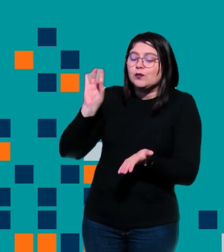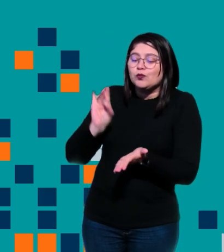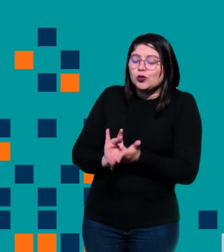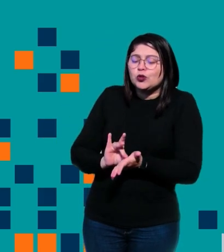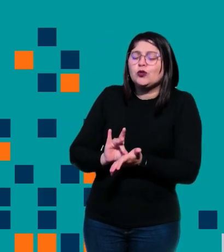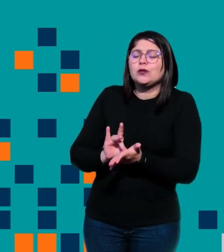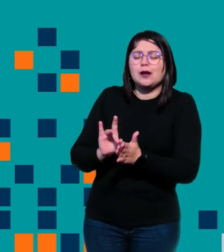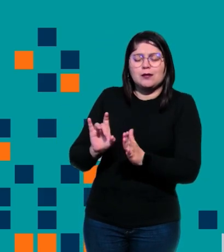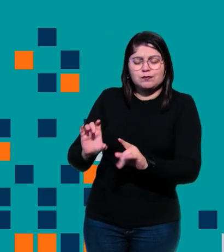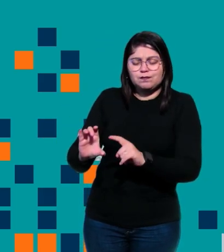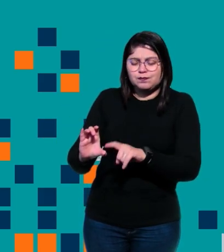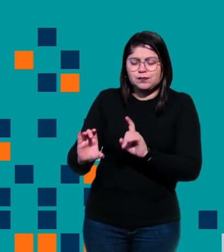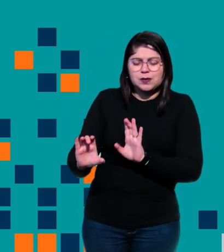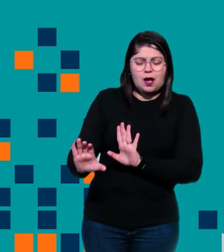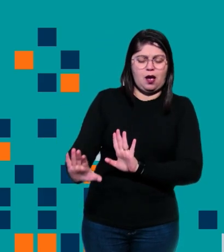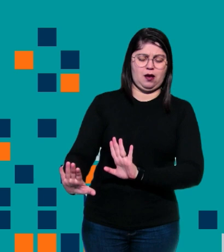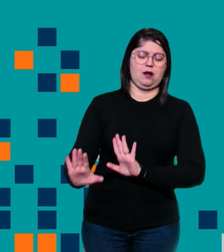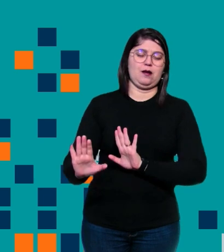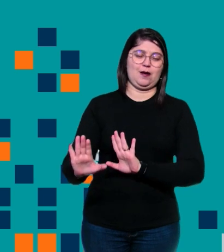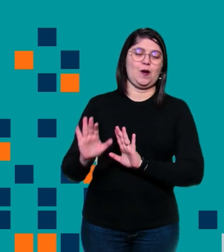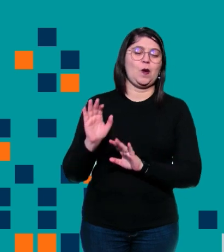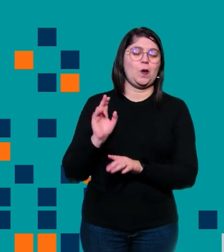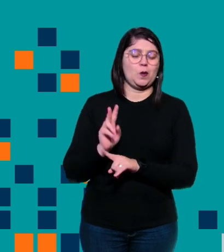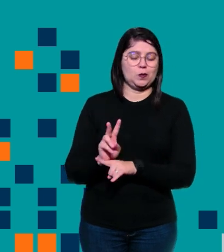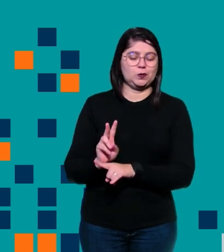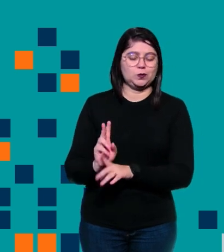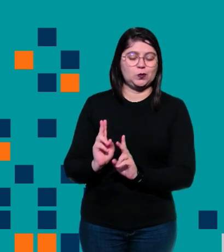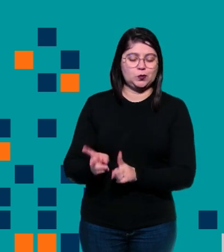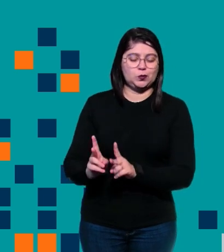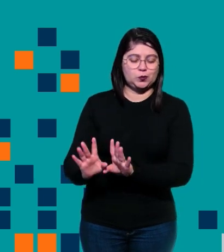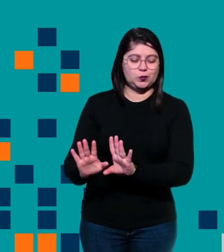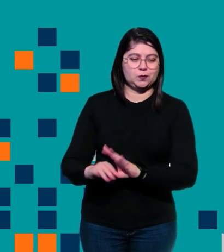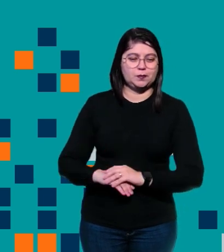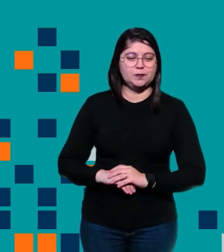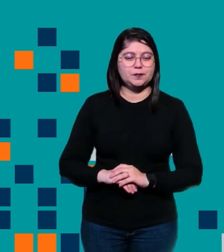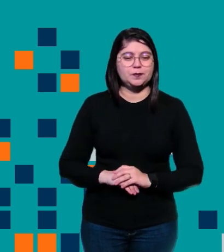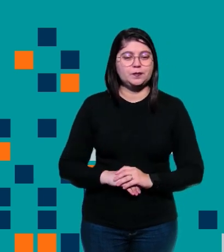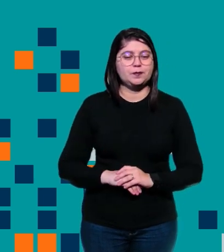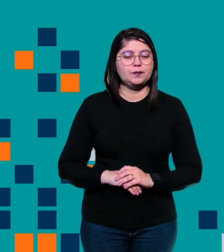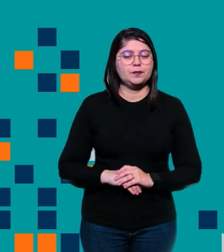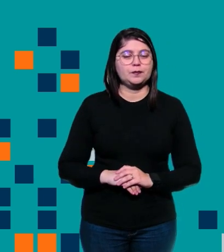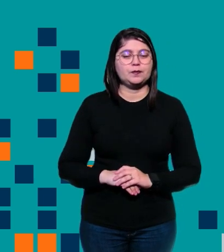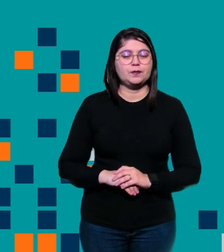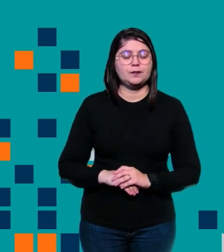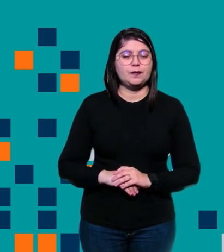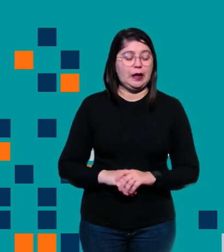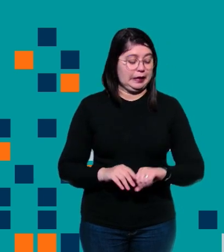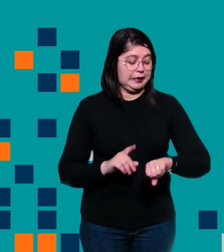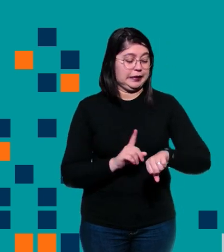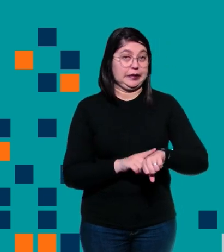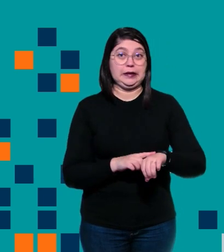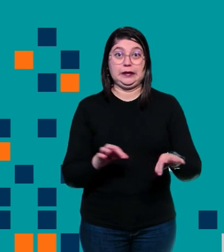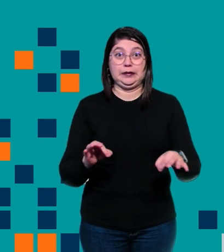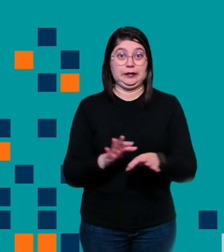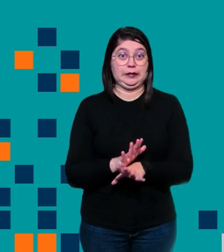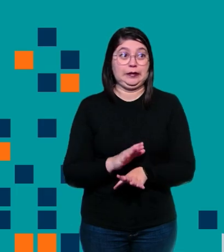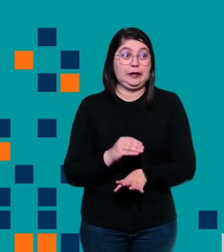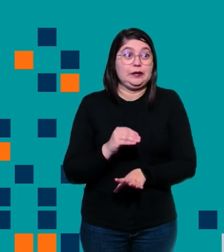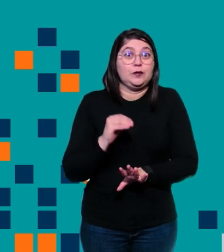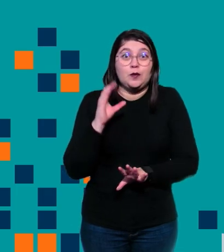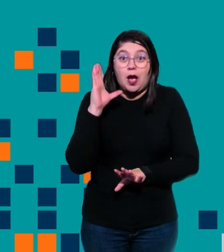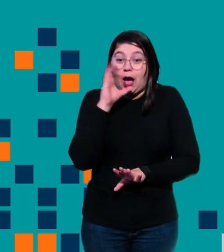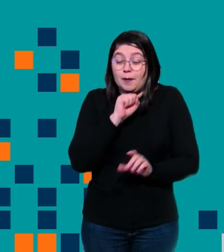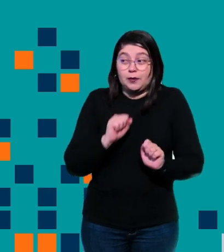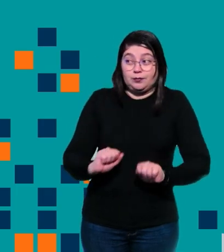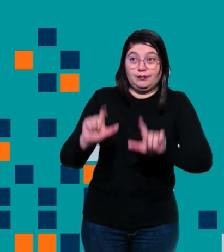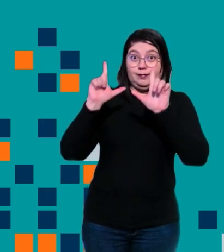forma independente do restante, né, que a gente vê a fundo, né? Bom, aqui está falando tempo esgotado, eu vou passar rápido. Esse é um